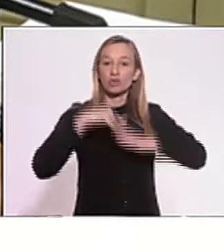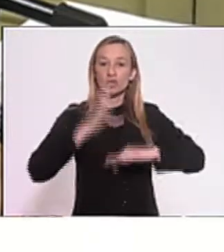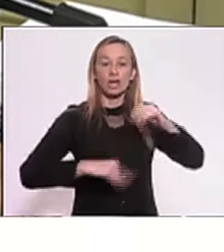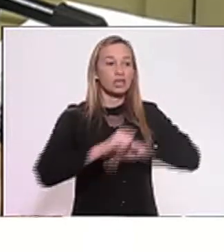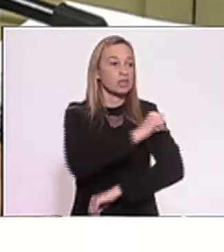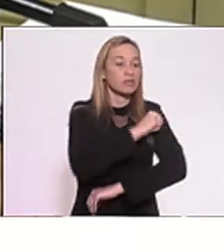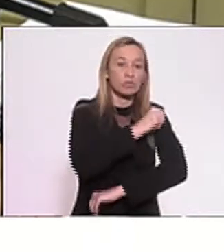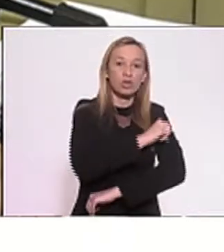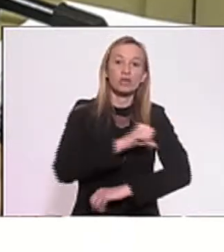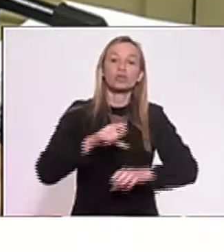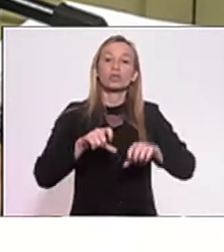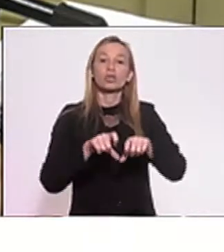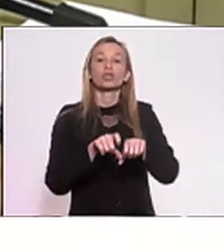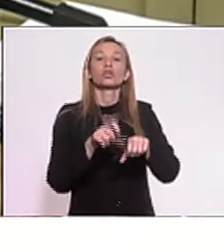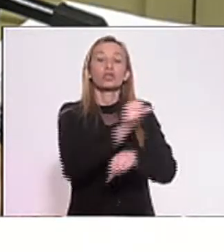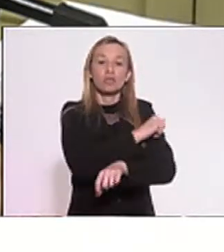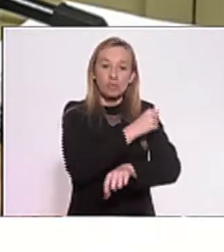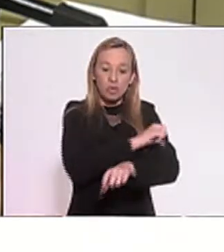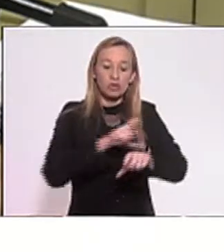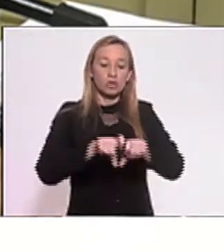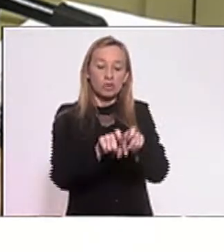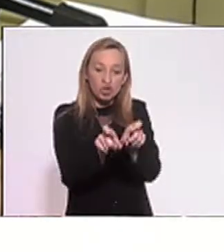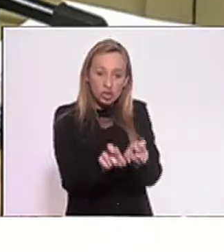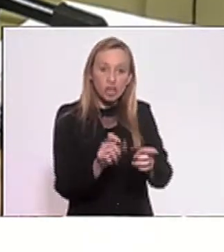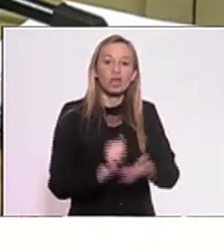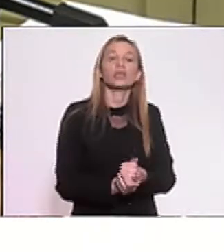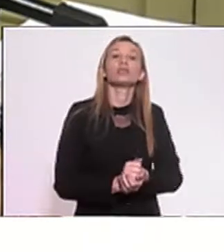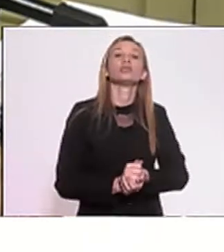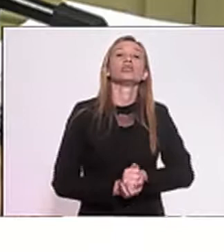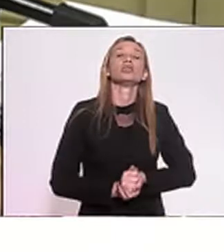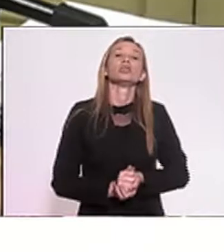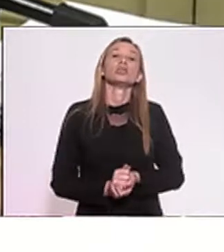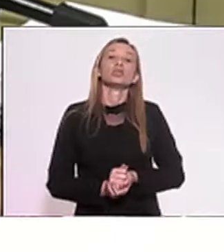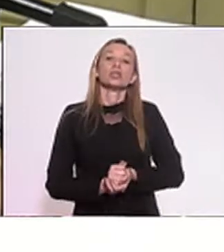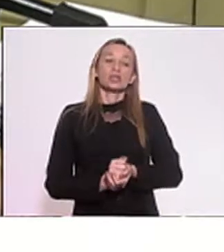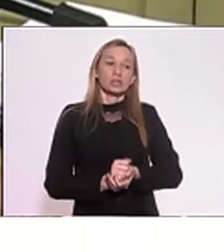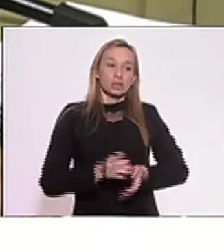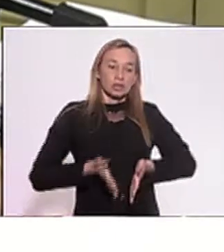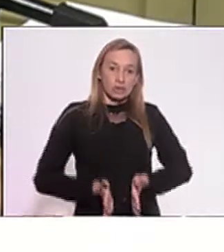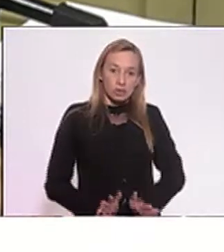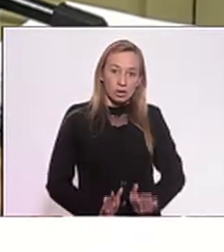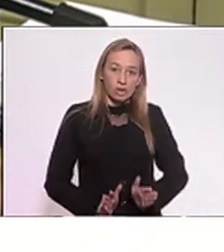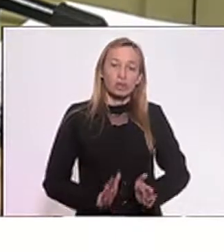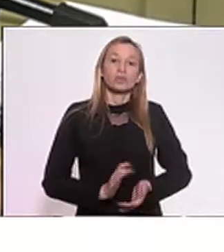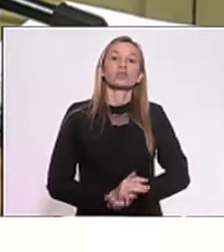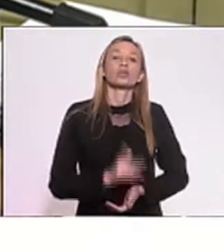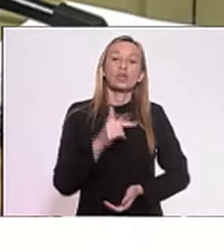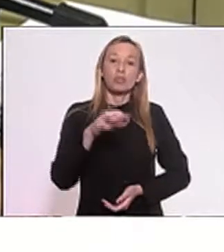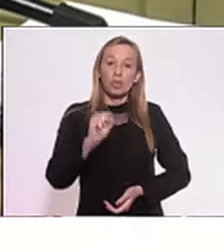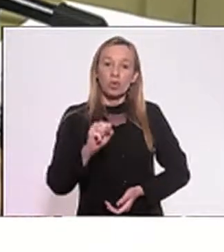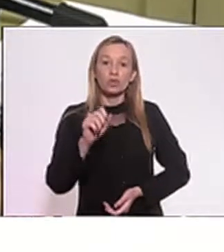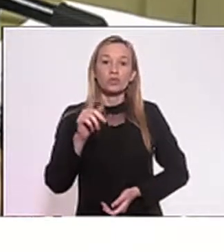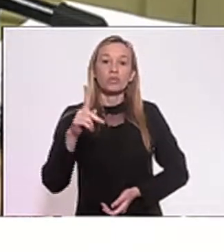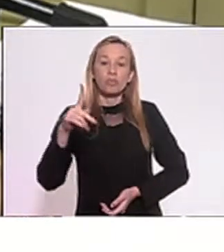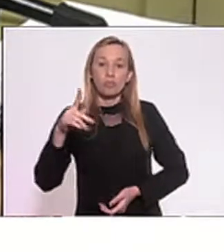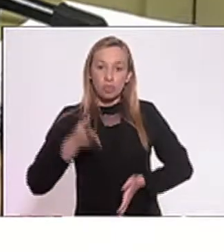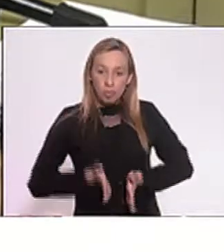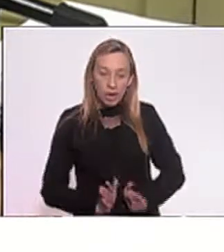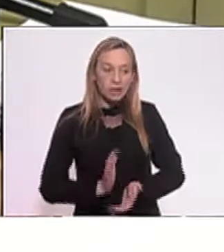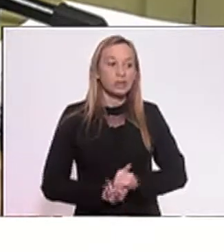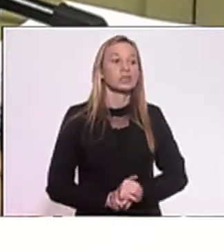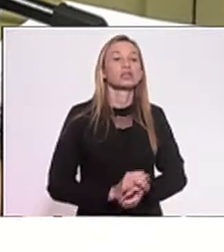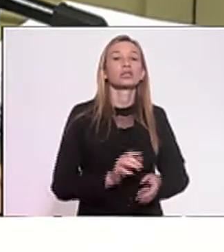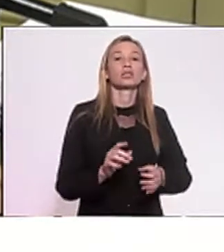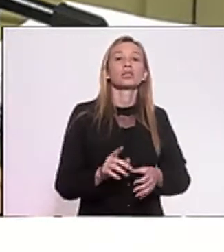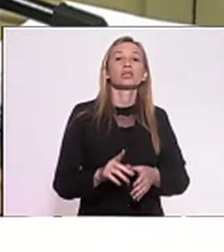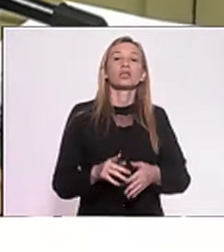enfermeiros, obstétricos, para o acompanhamento de gestação, aborto, parto e pós-parto. Tratar com maior rigor a apuração das